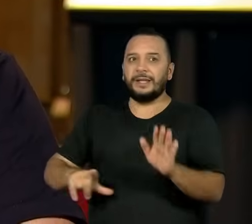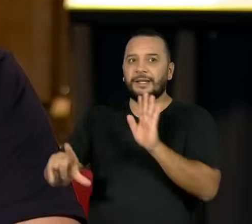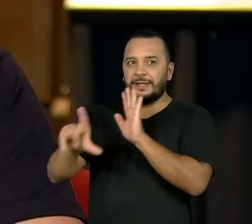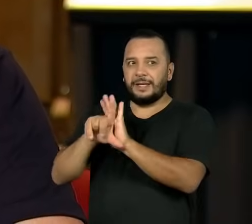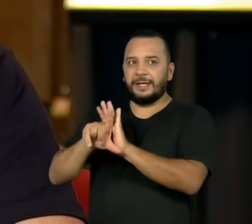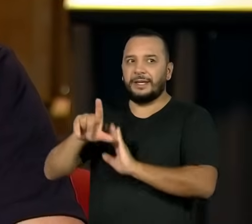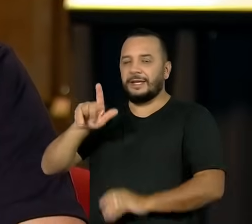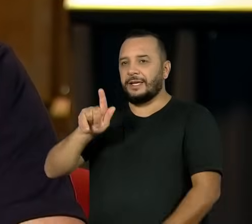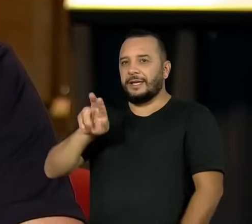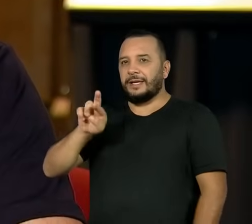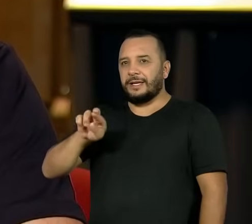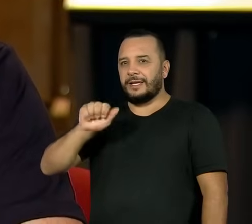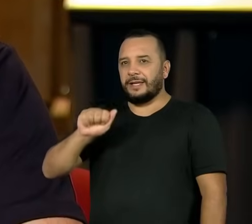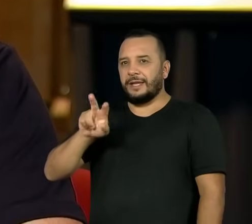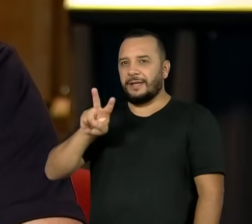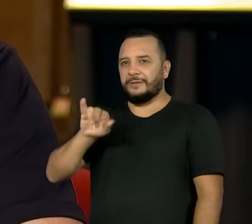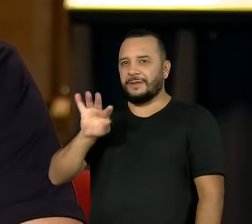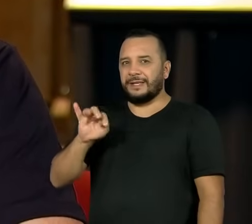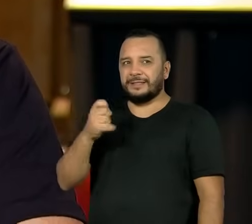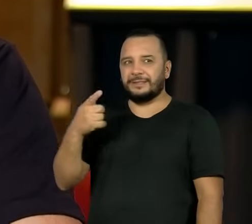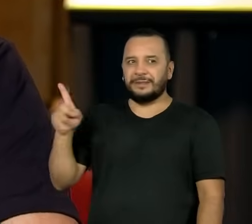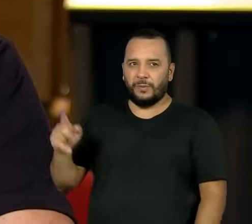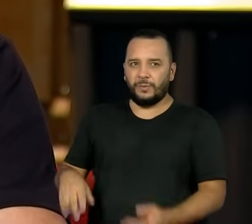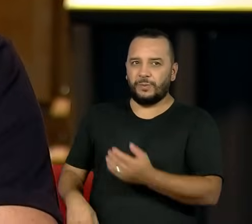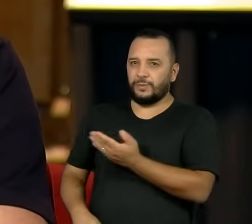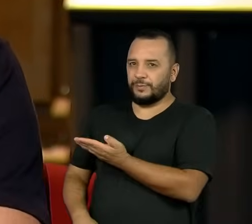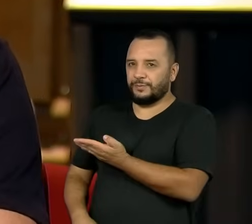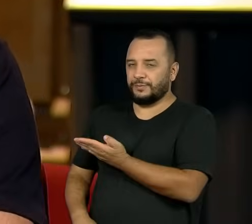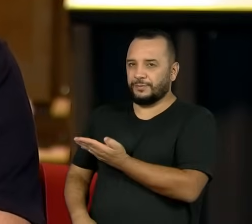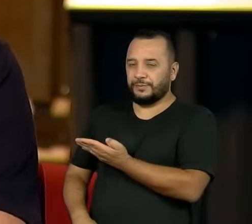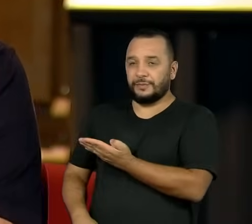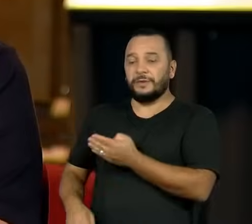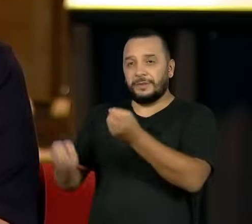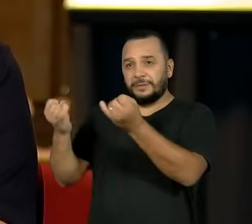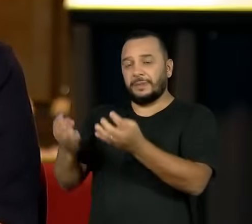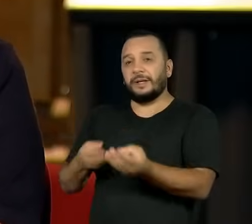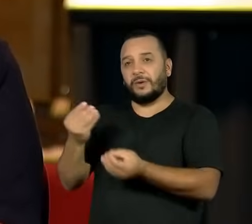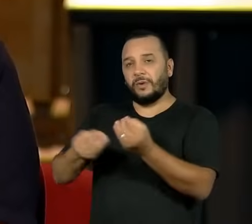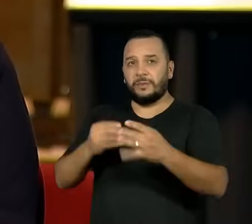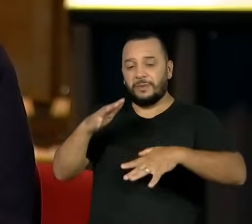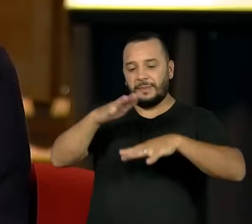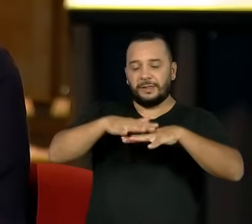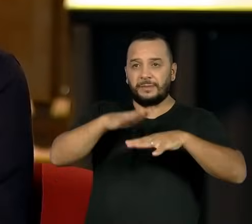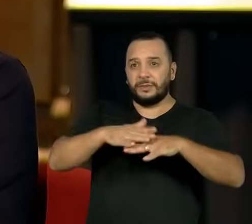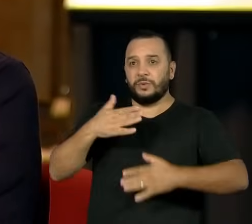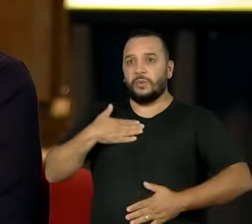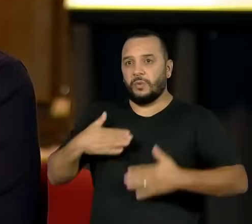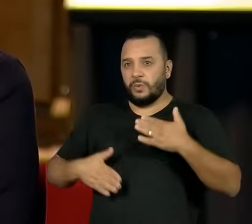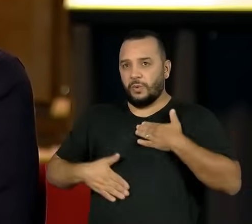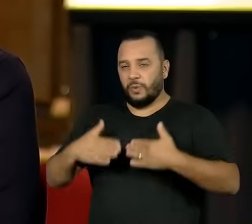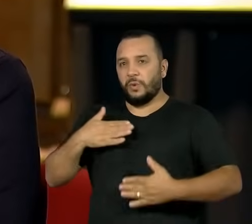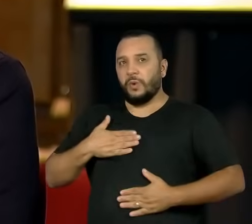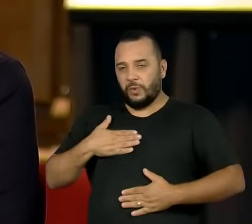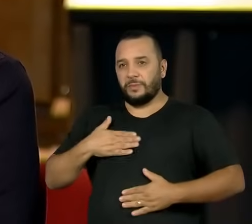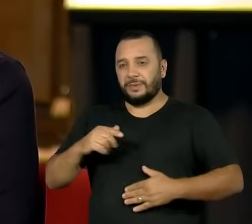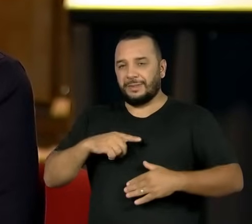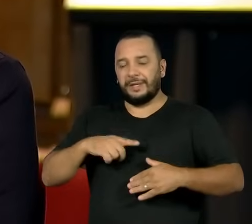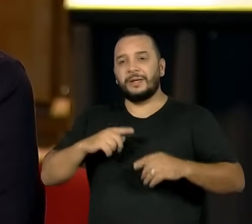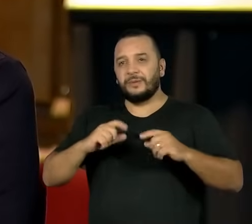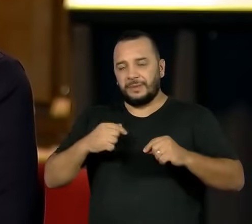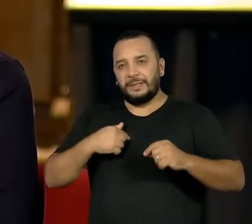gravitação? É o descrever matematicamente como que um corpo com massa atrai um outro corpo com